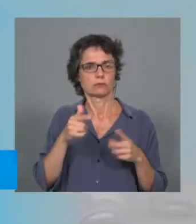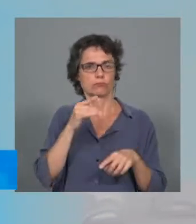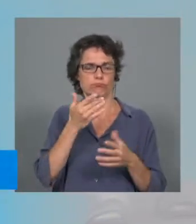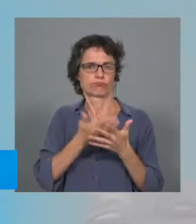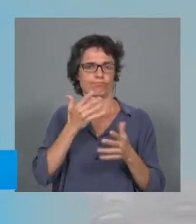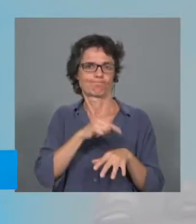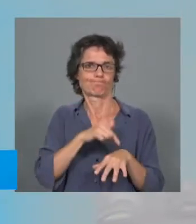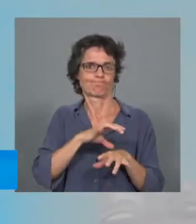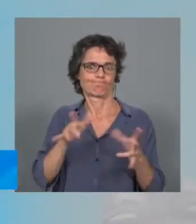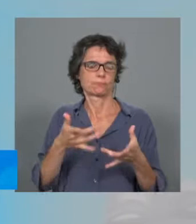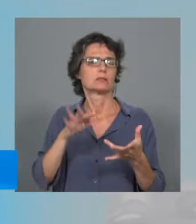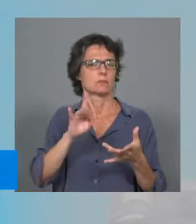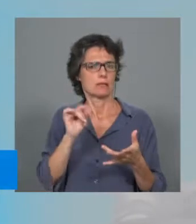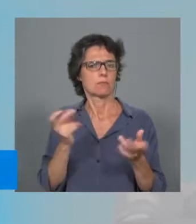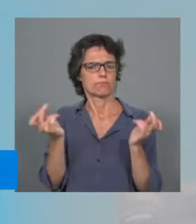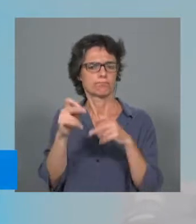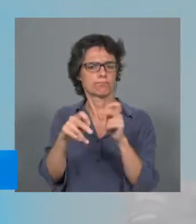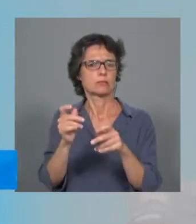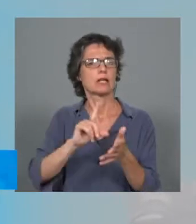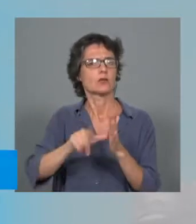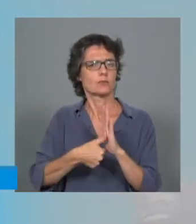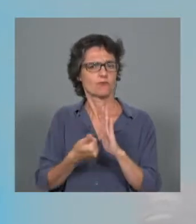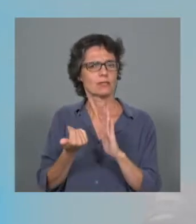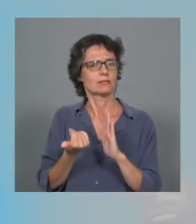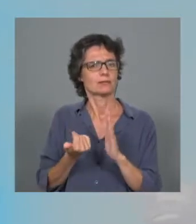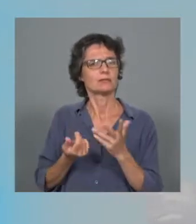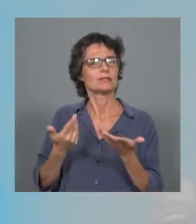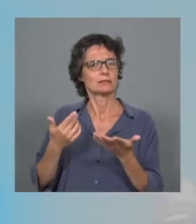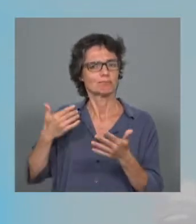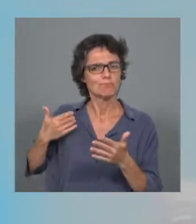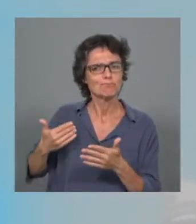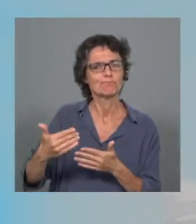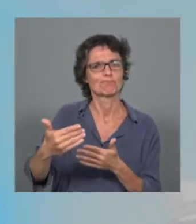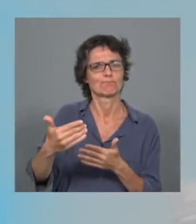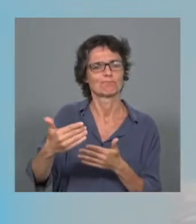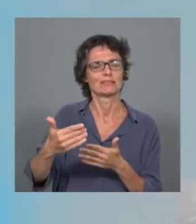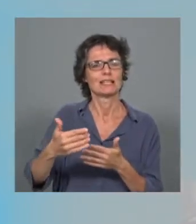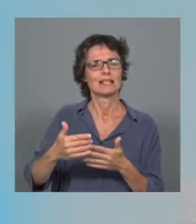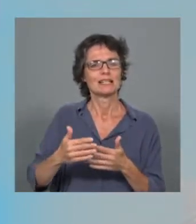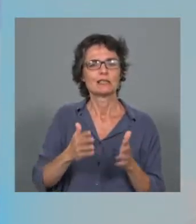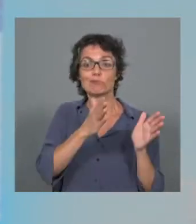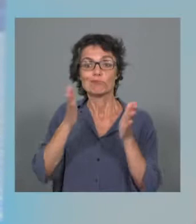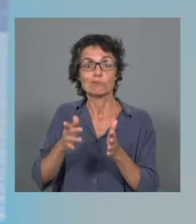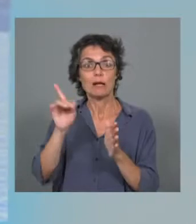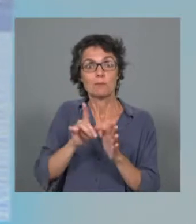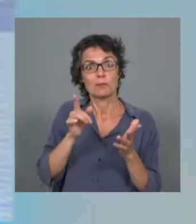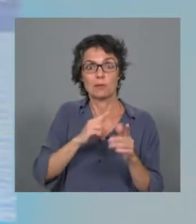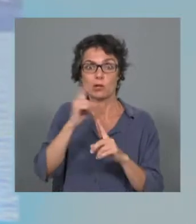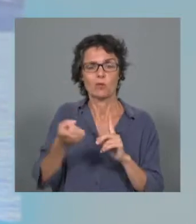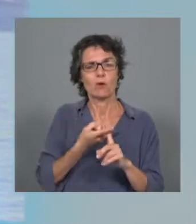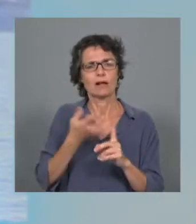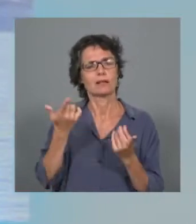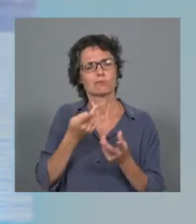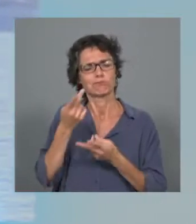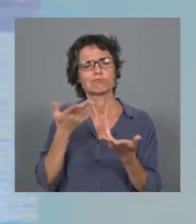por projetos e acontecimentos que fazem a história desta primeira parte do ano e que vão merecer a análise da diretora do Secretariado Nacional